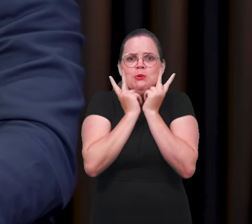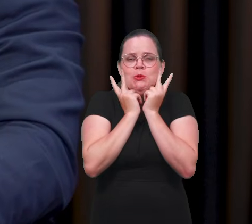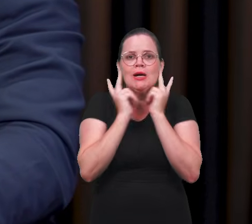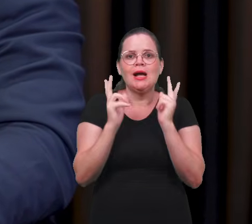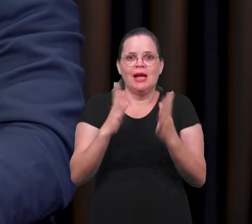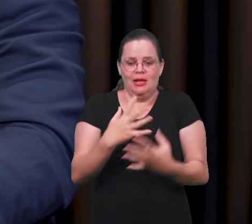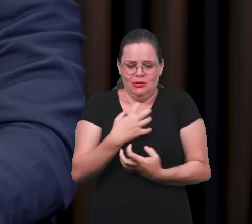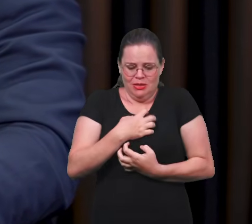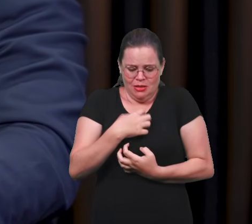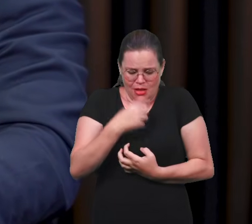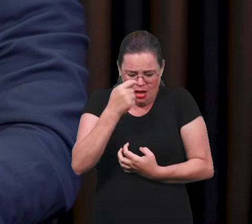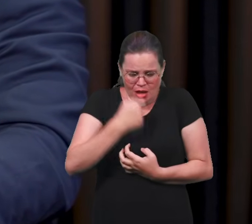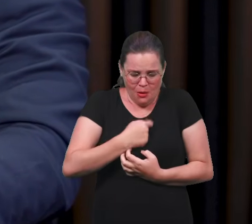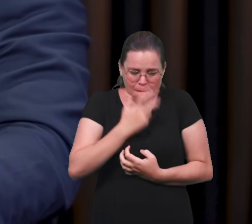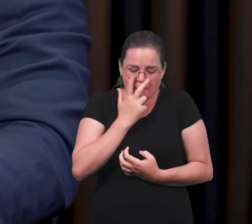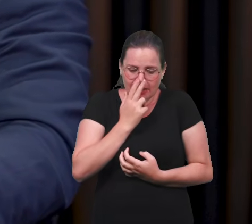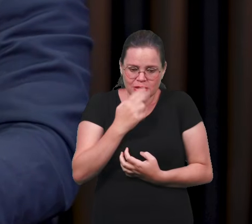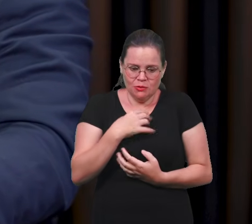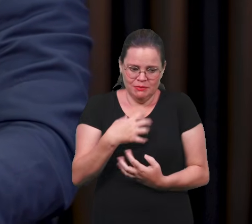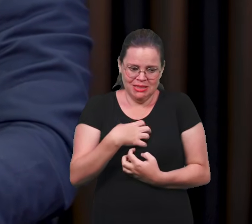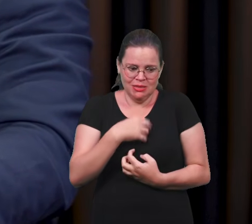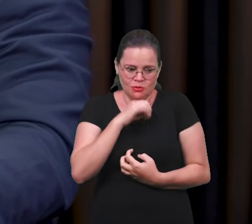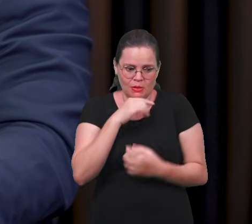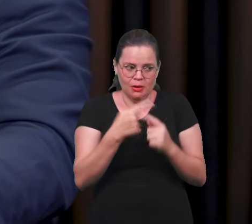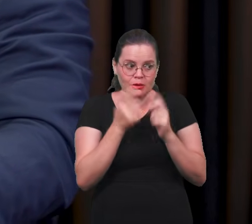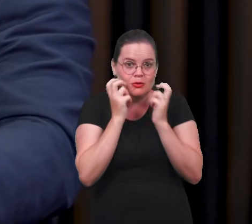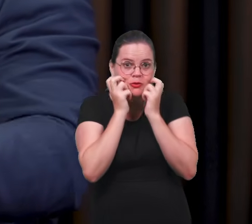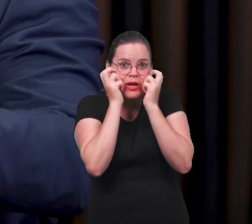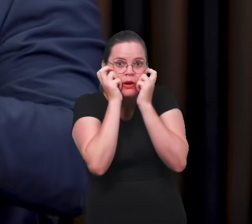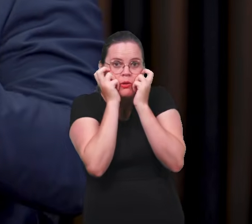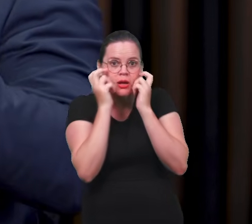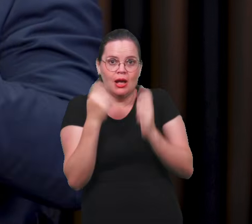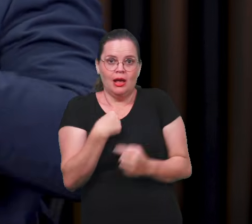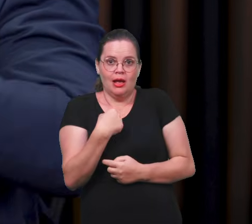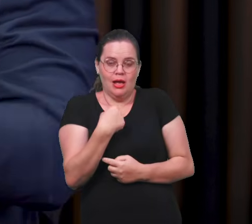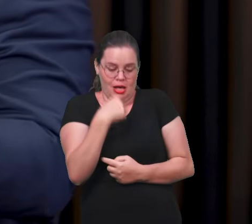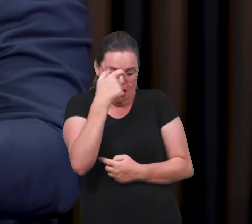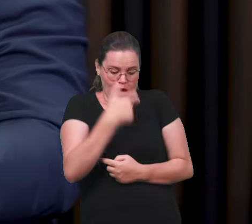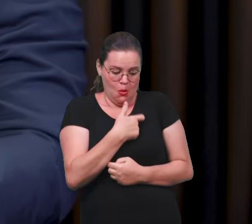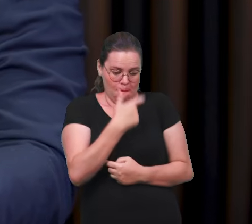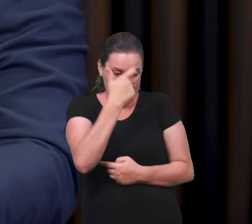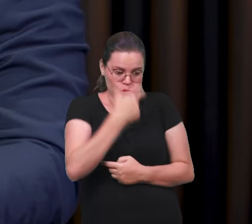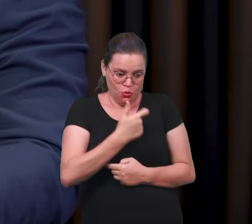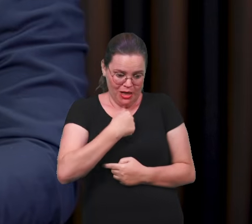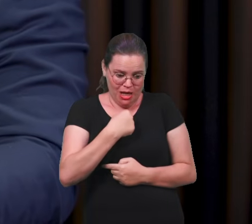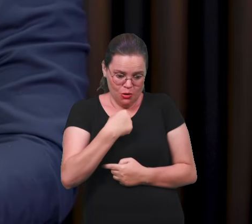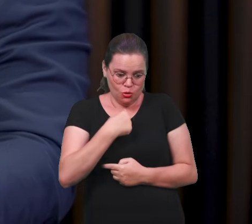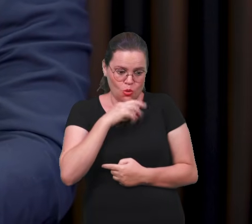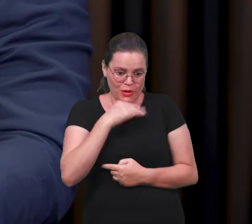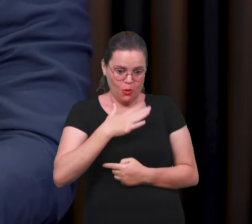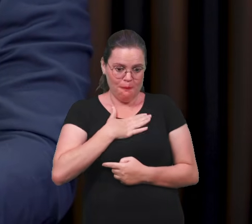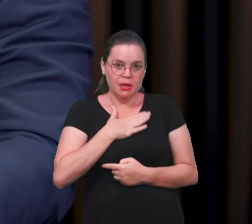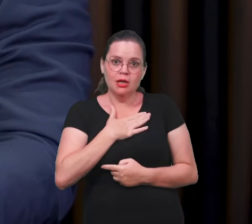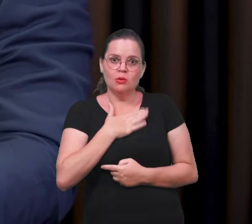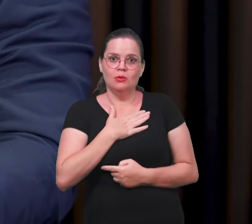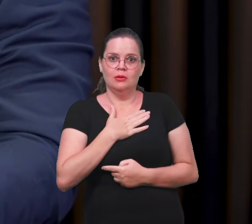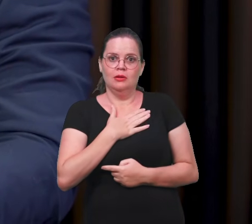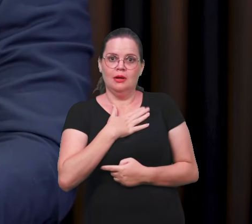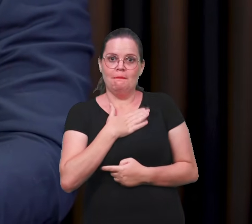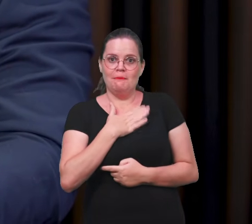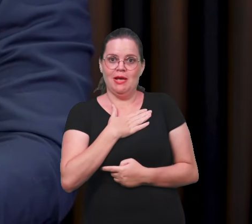pessoa. Quando a pessoa está com vergonha, ela se sente mal como pessoa. Afeta o